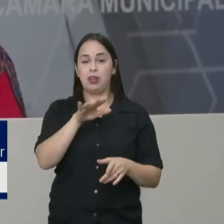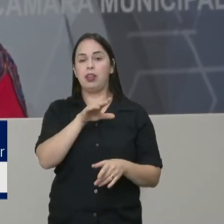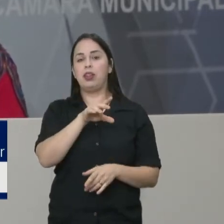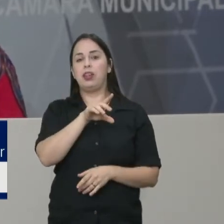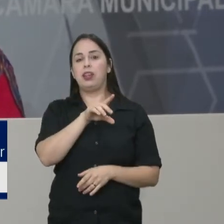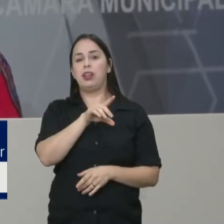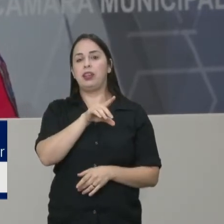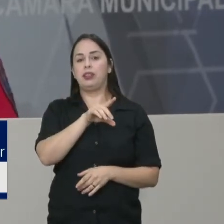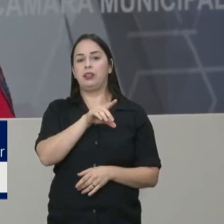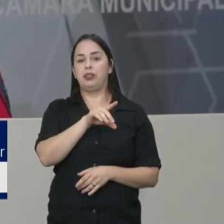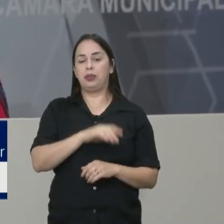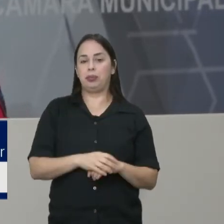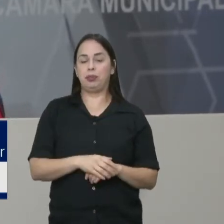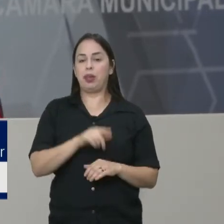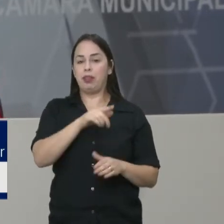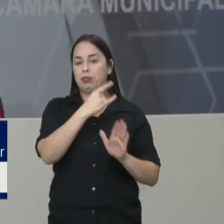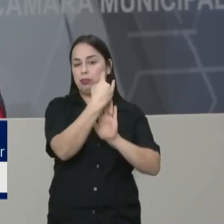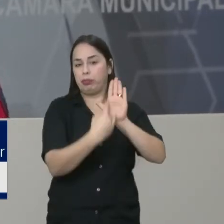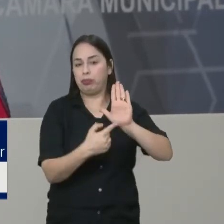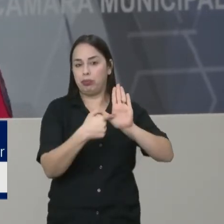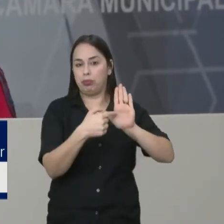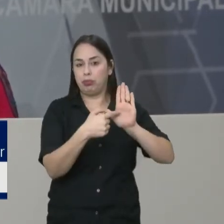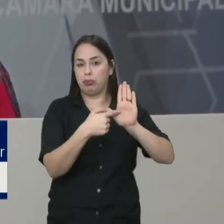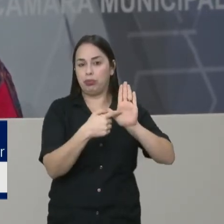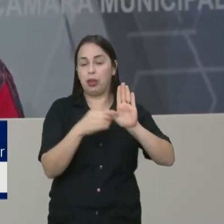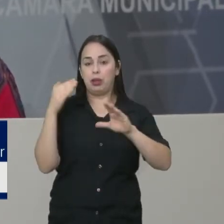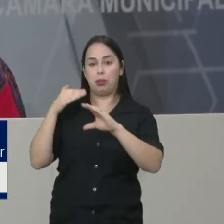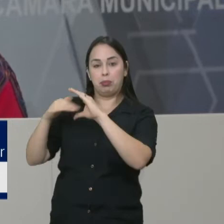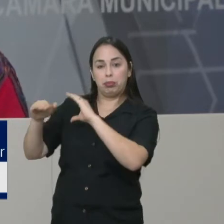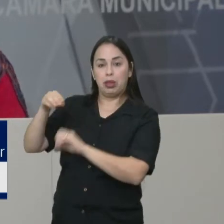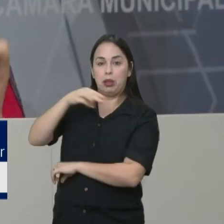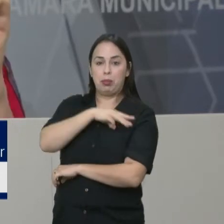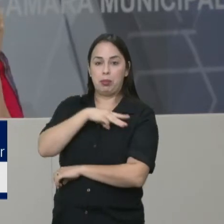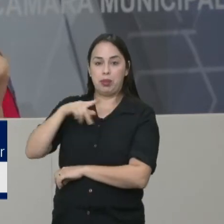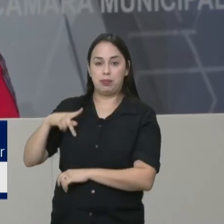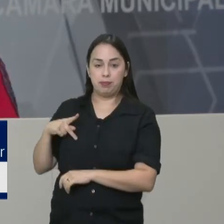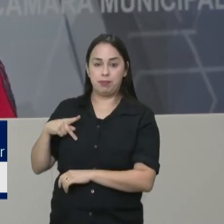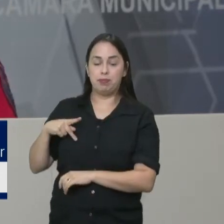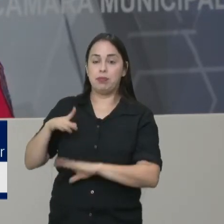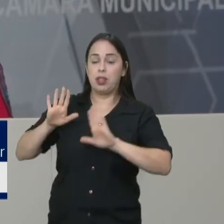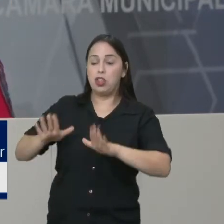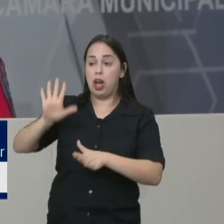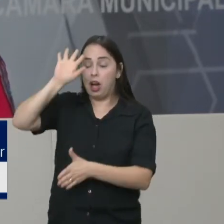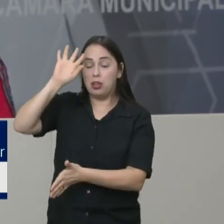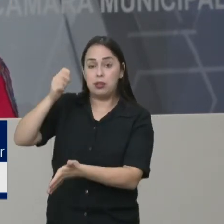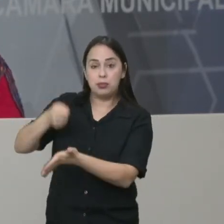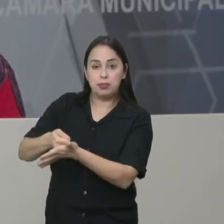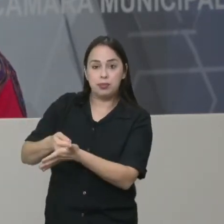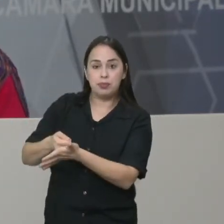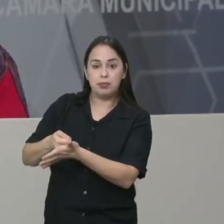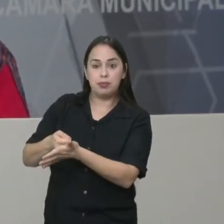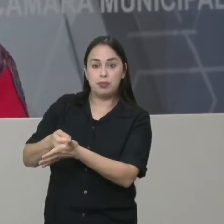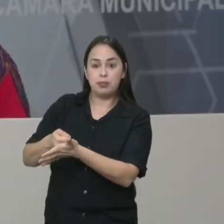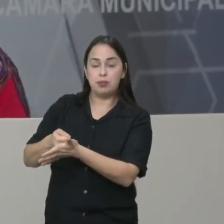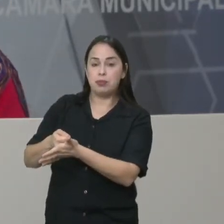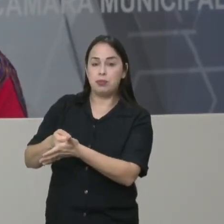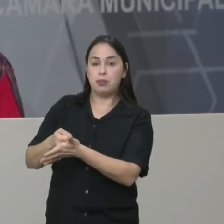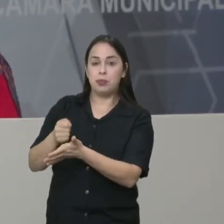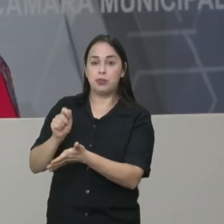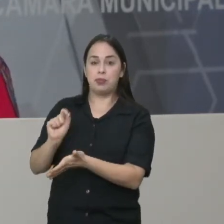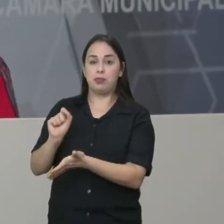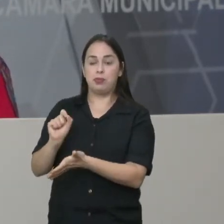fez um encaminhamento ao Ministério Público, que já decidiu cobrar